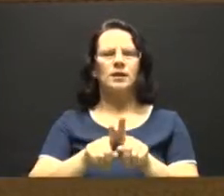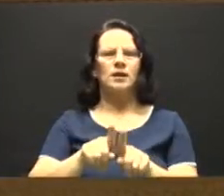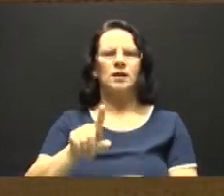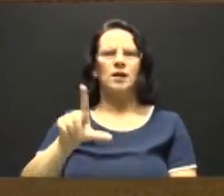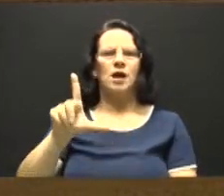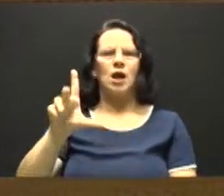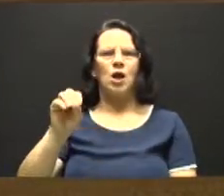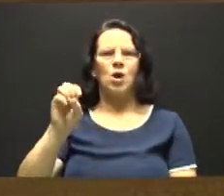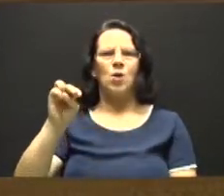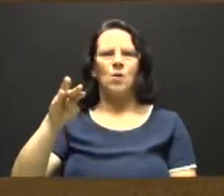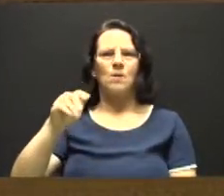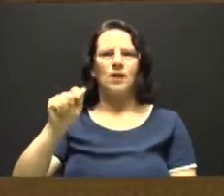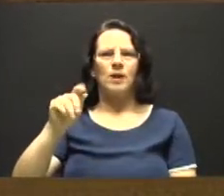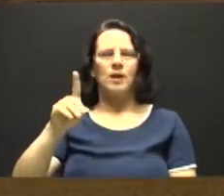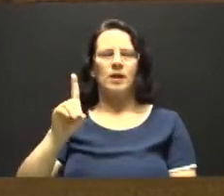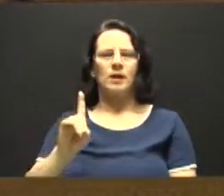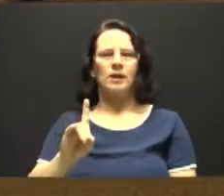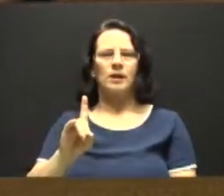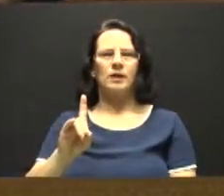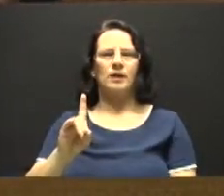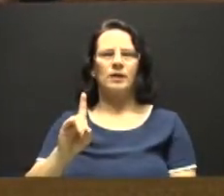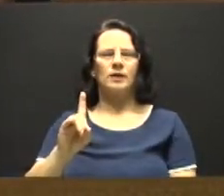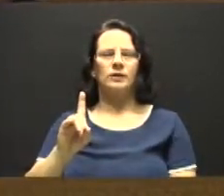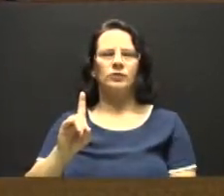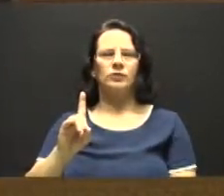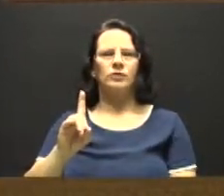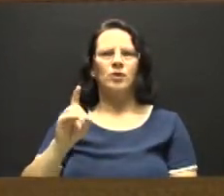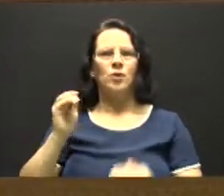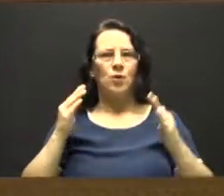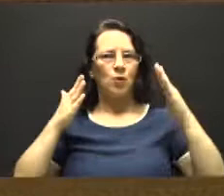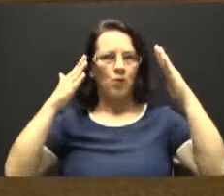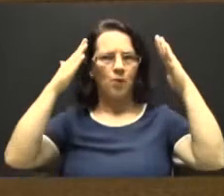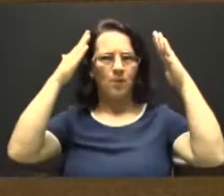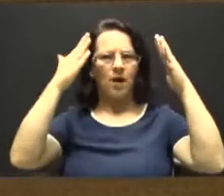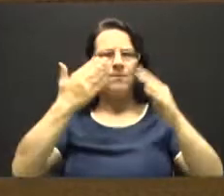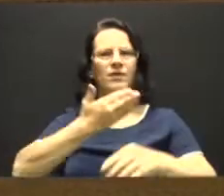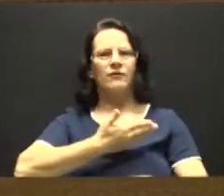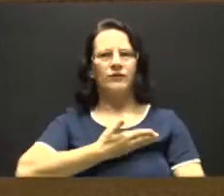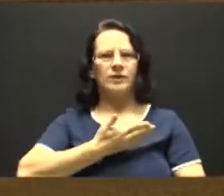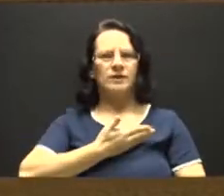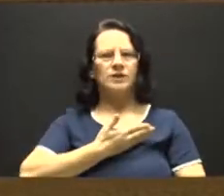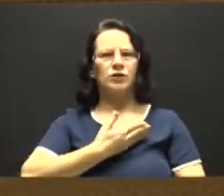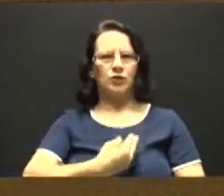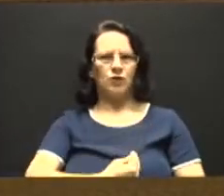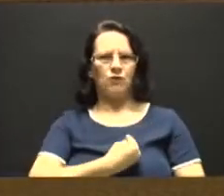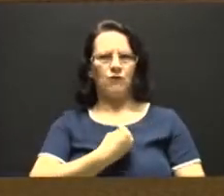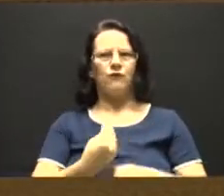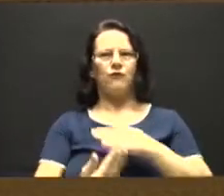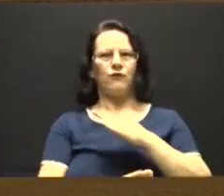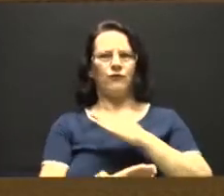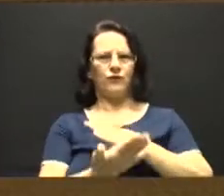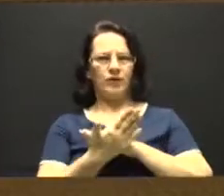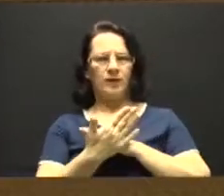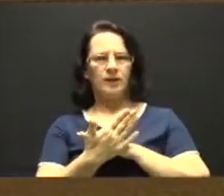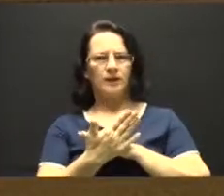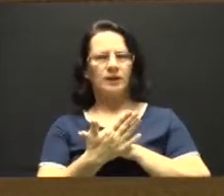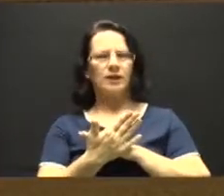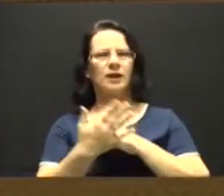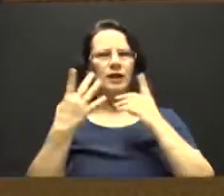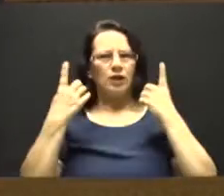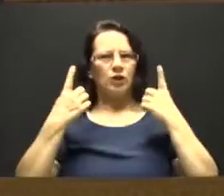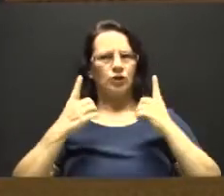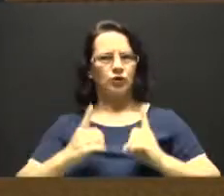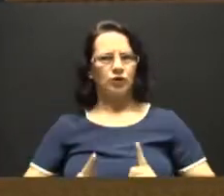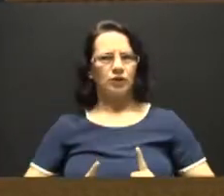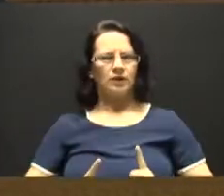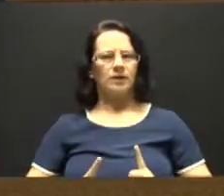o santo padre o papa francisco dizendo defender a vida humana é defender a dignidade pessoal